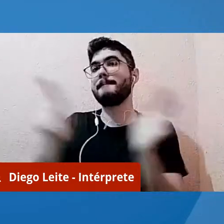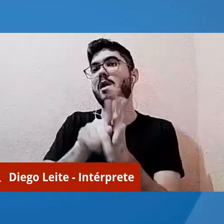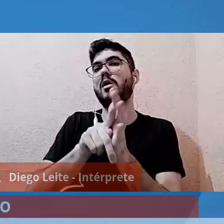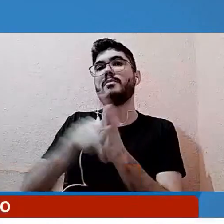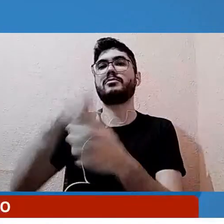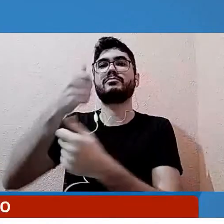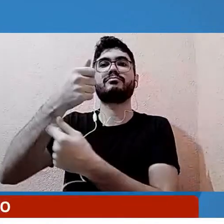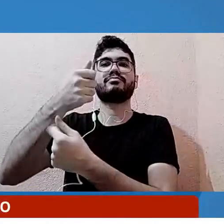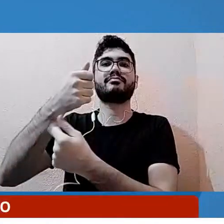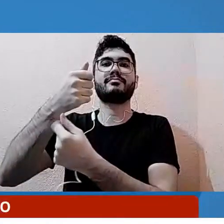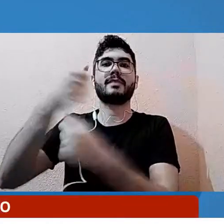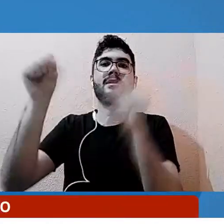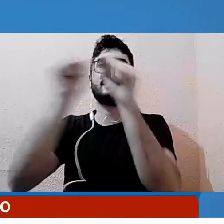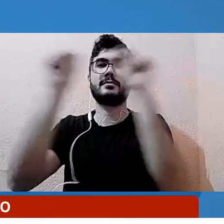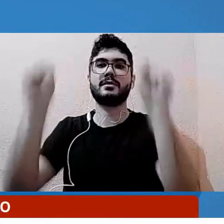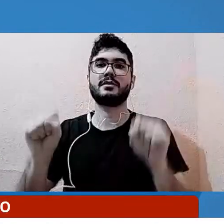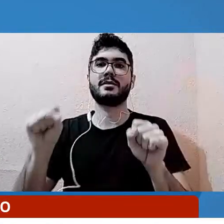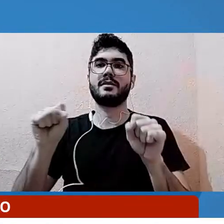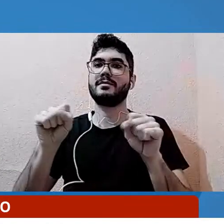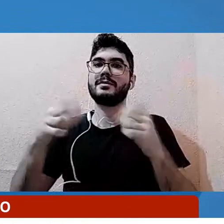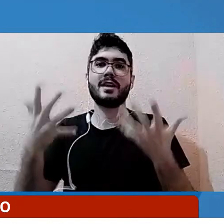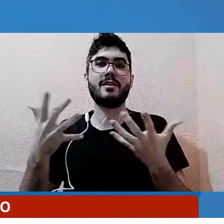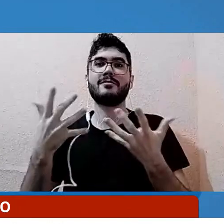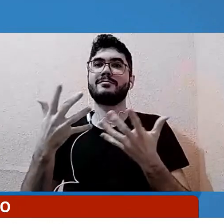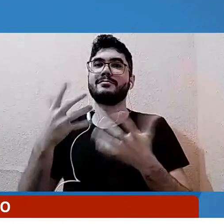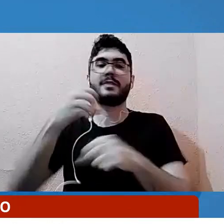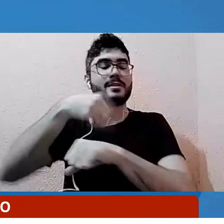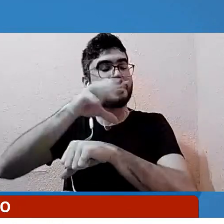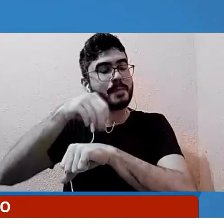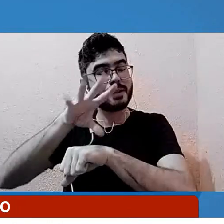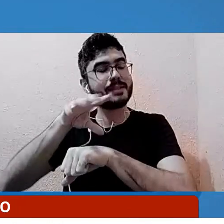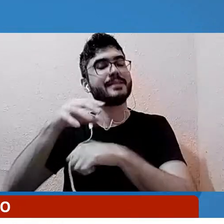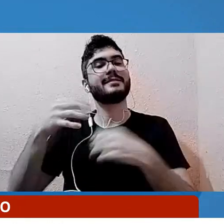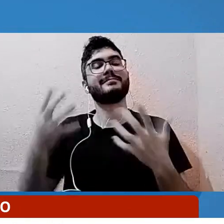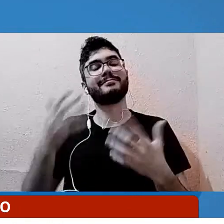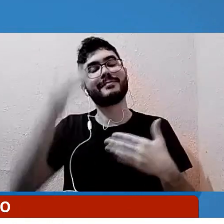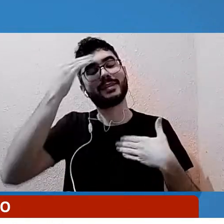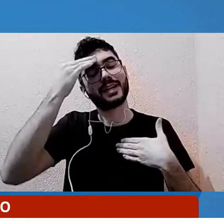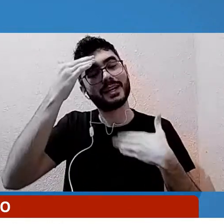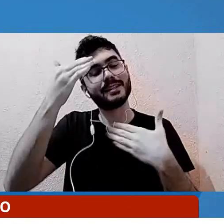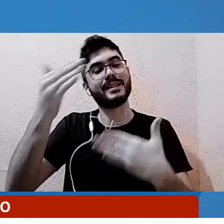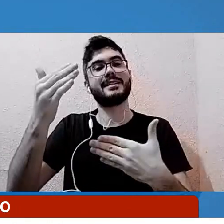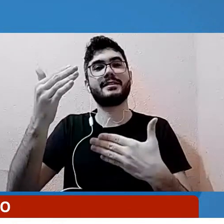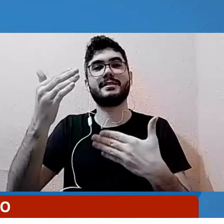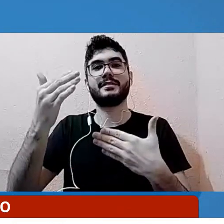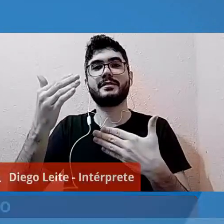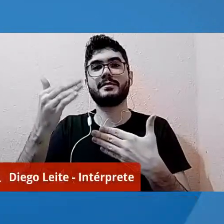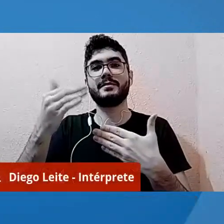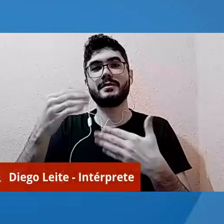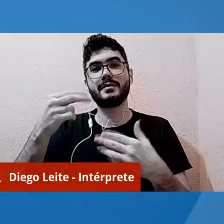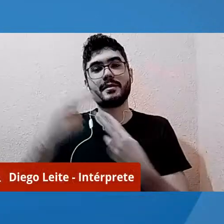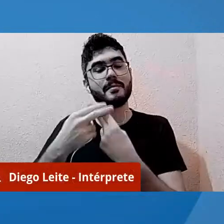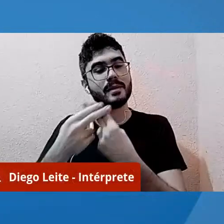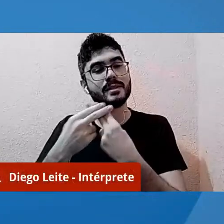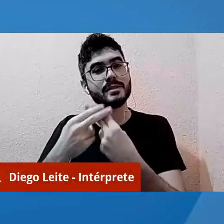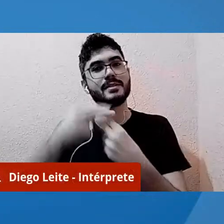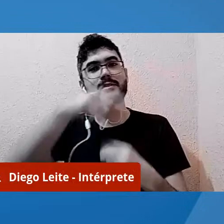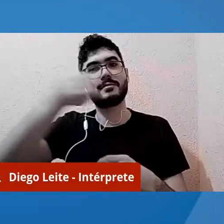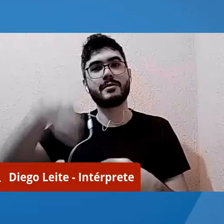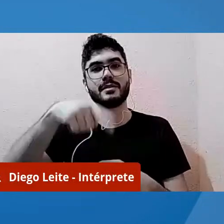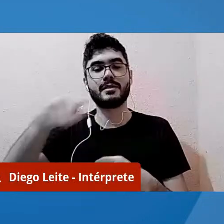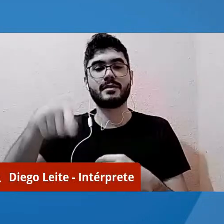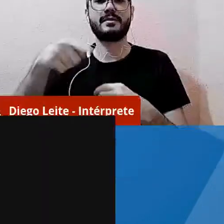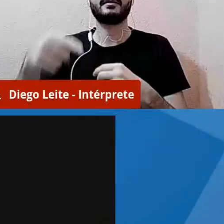isso. Esse é o meu recadinho. Agradeço muito a paciência de vocês me escutar.